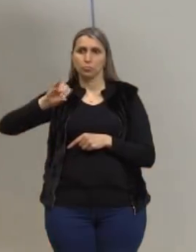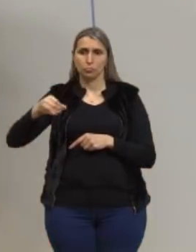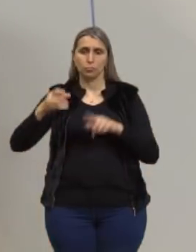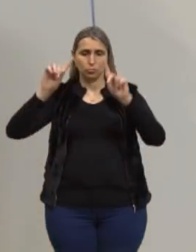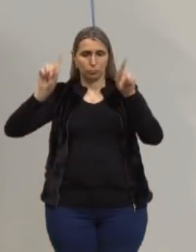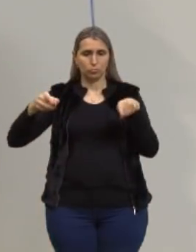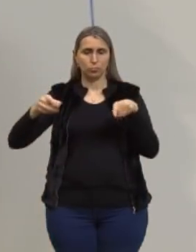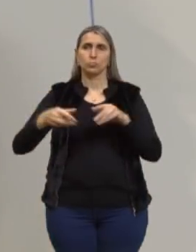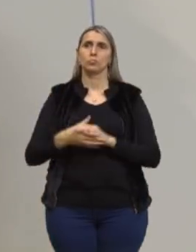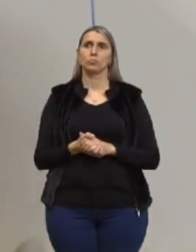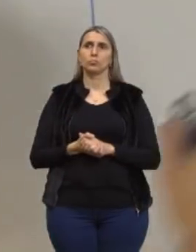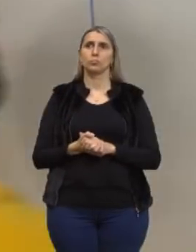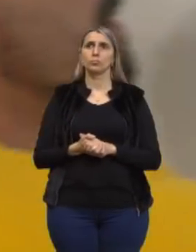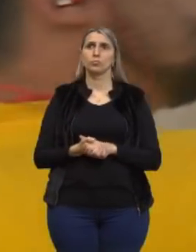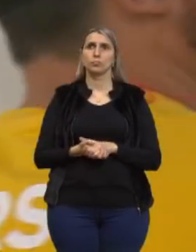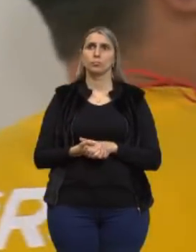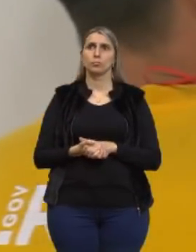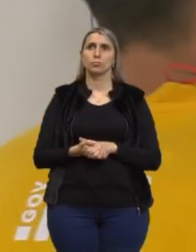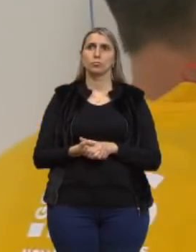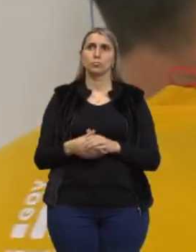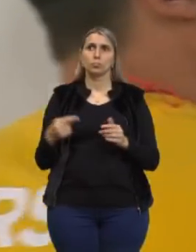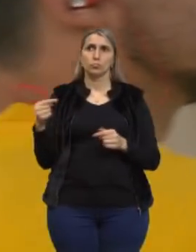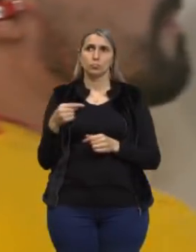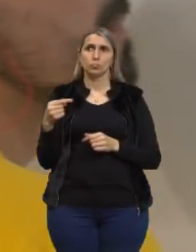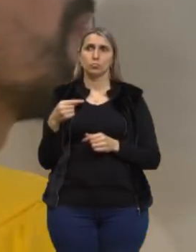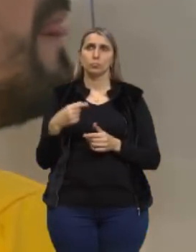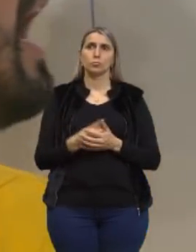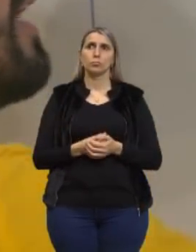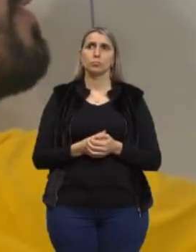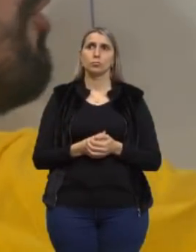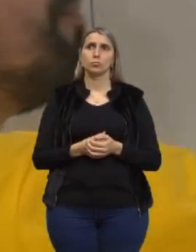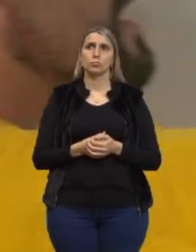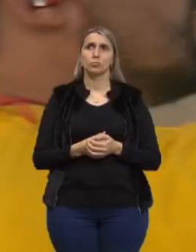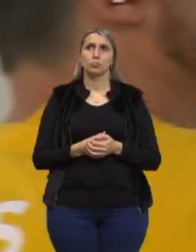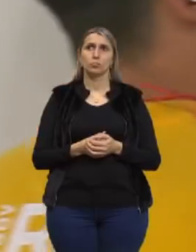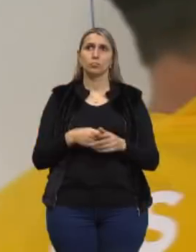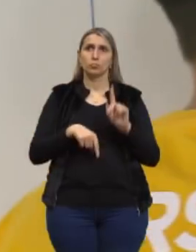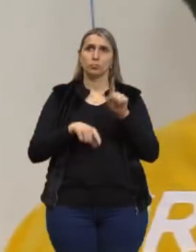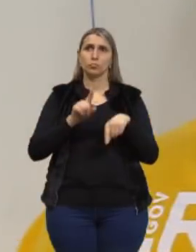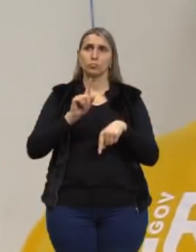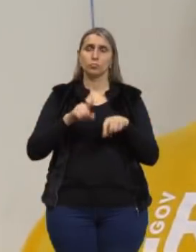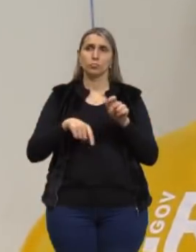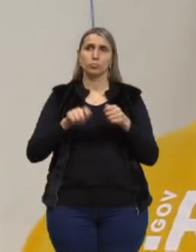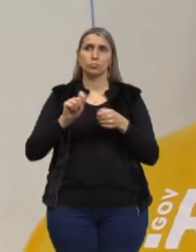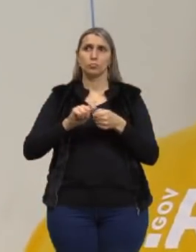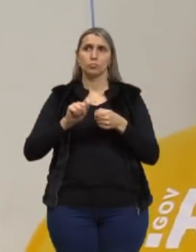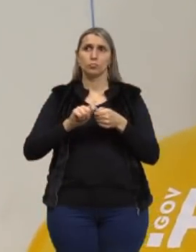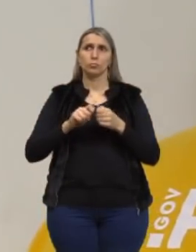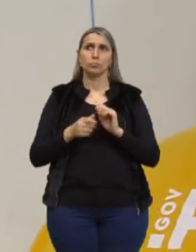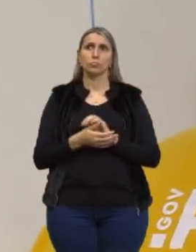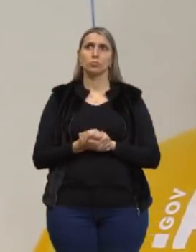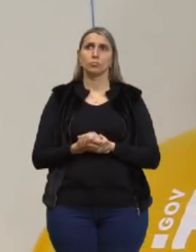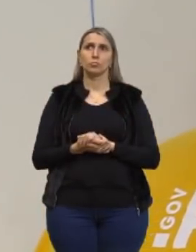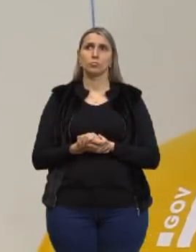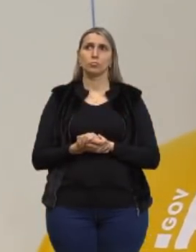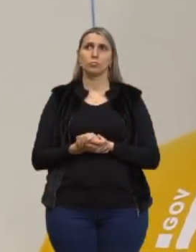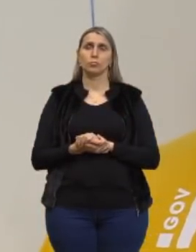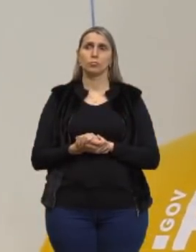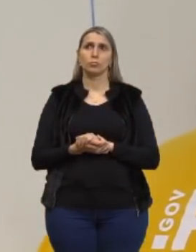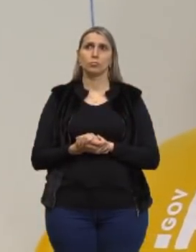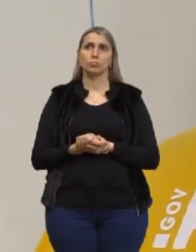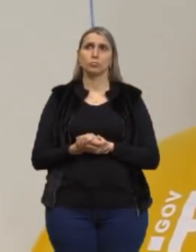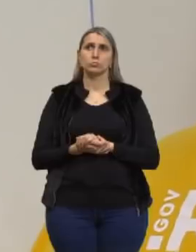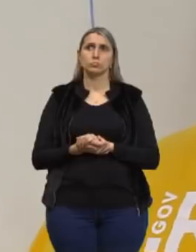fecha os dois parentes ou menos a entalpia de formação a entalpia